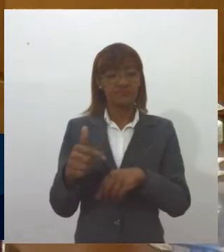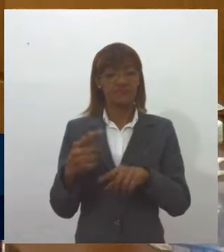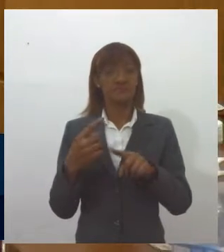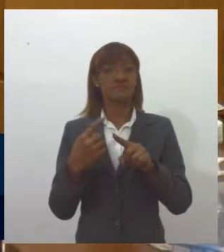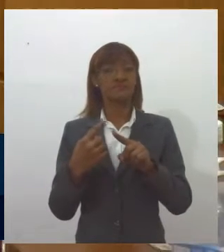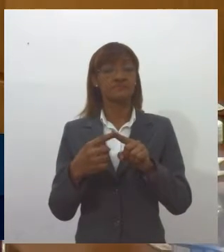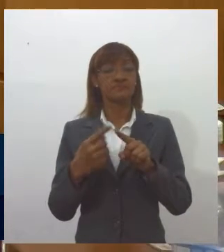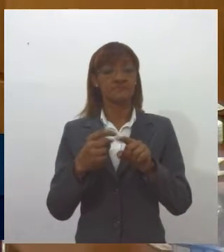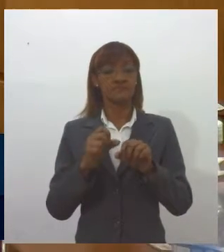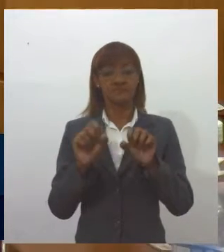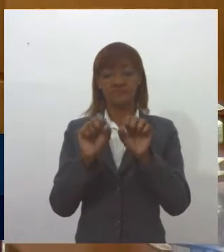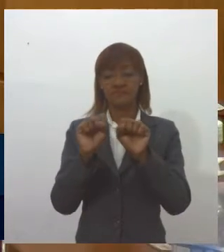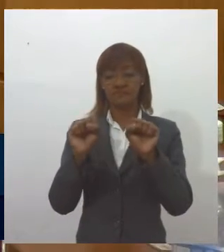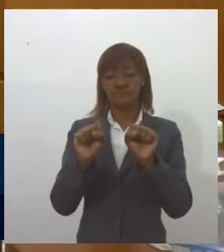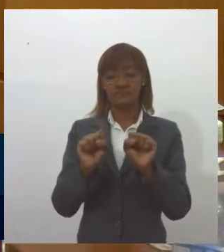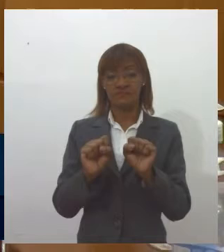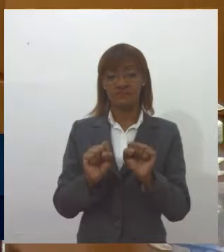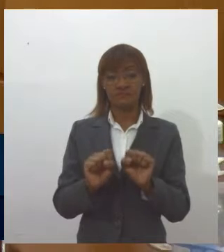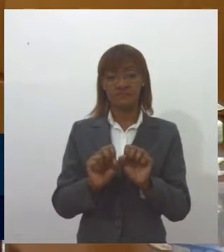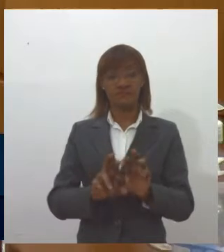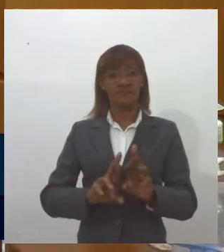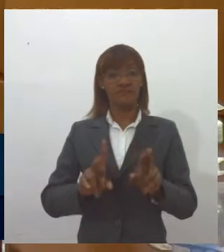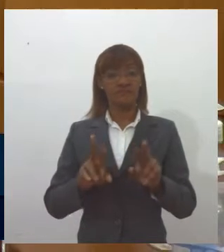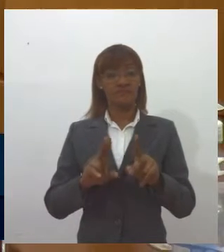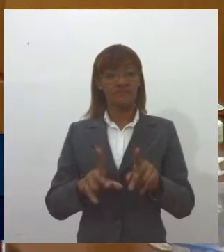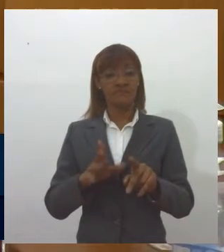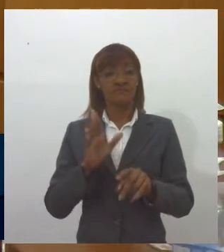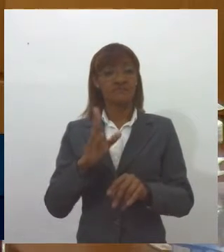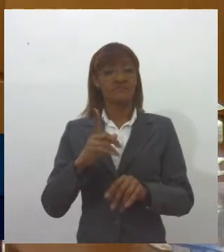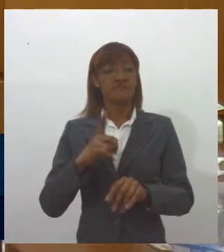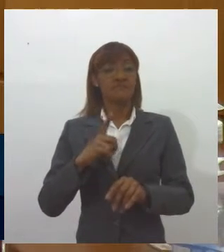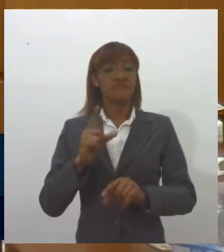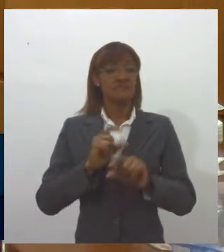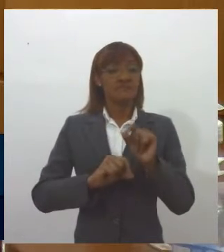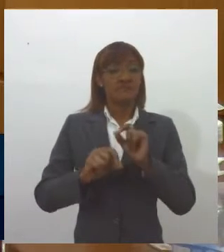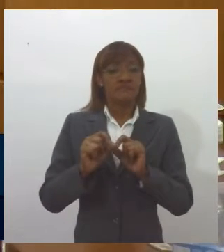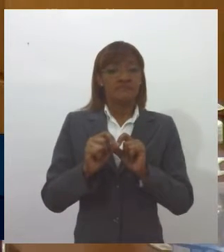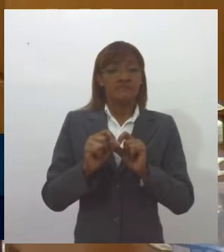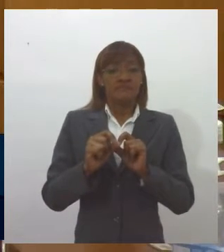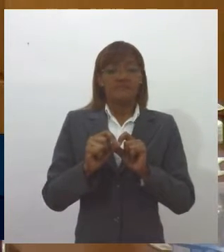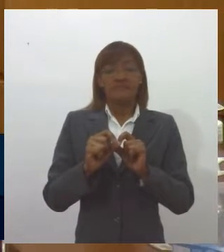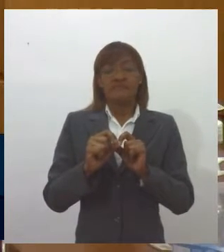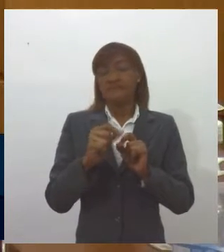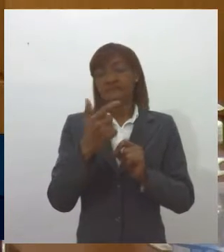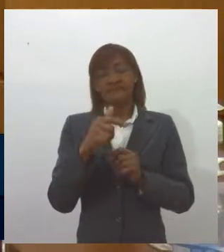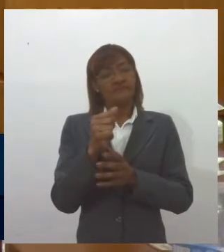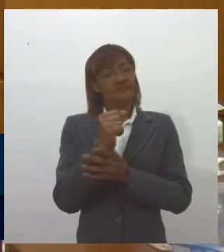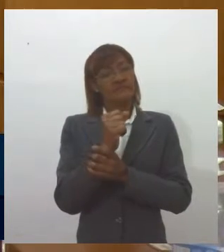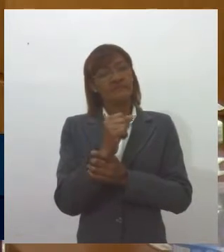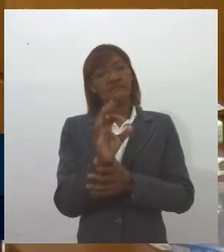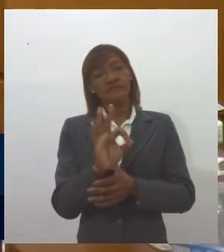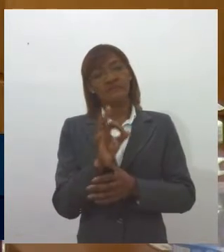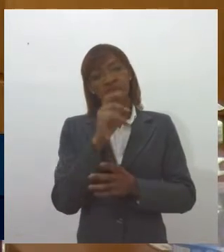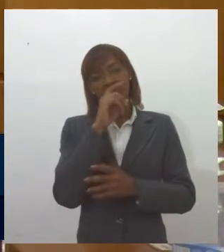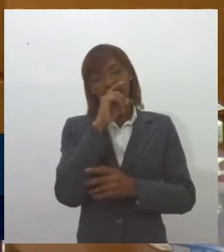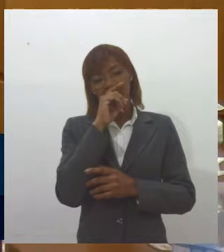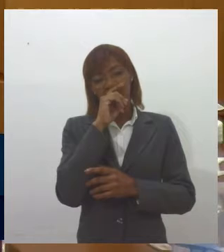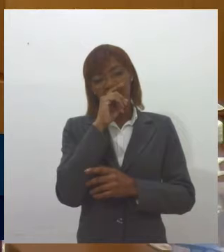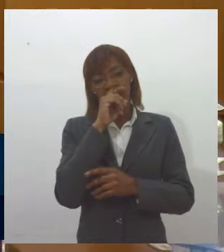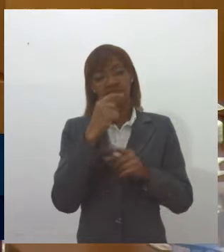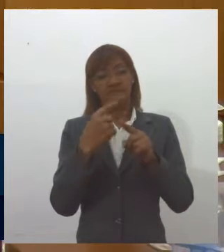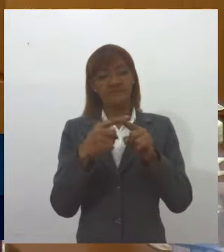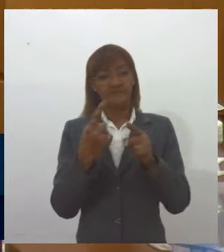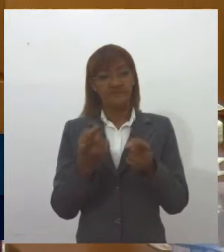dados relativos aos homicídios no Brasil não oferece a segurança de análise, porque na contramão